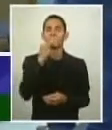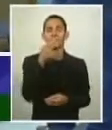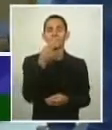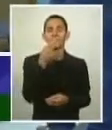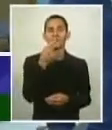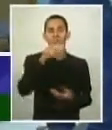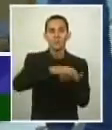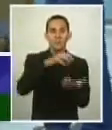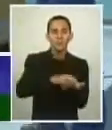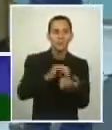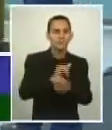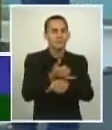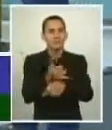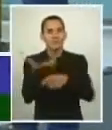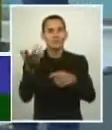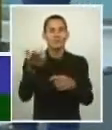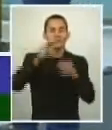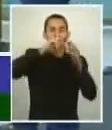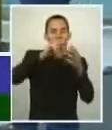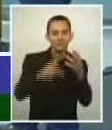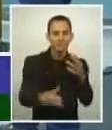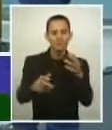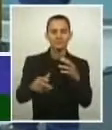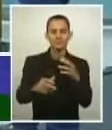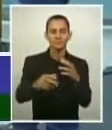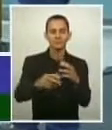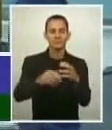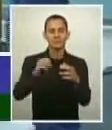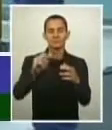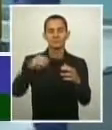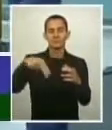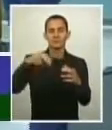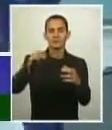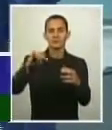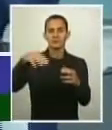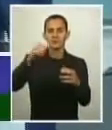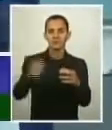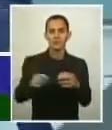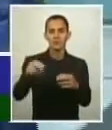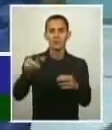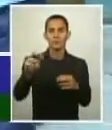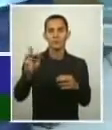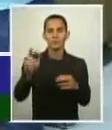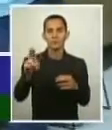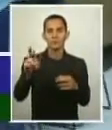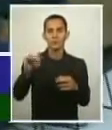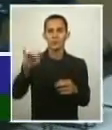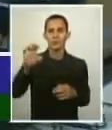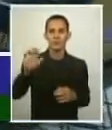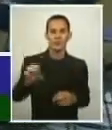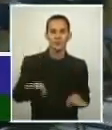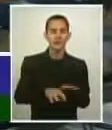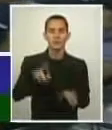hoje de comunidades alternativas falamos férias como São Simon Fuller né